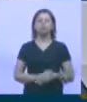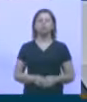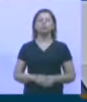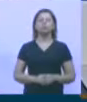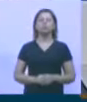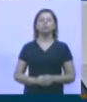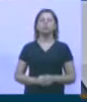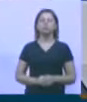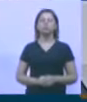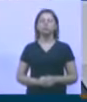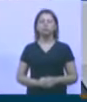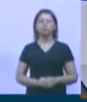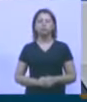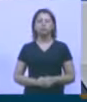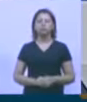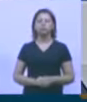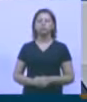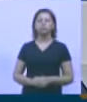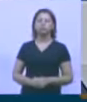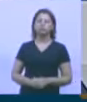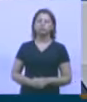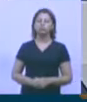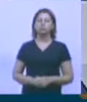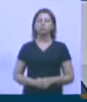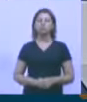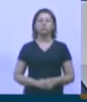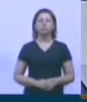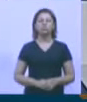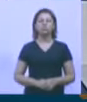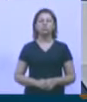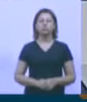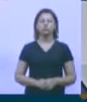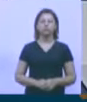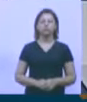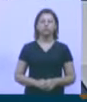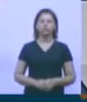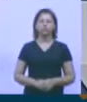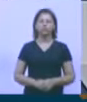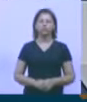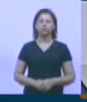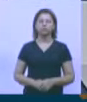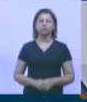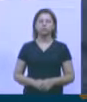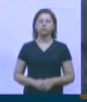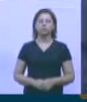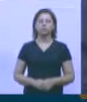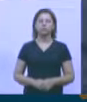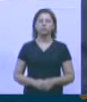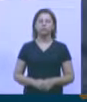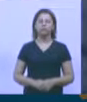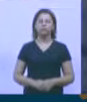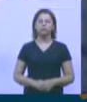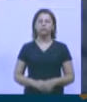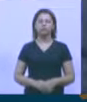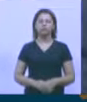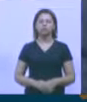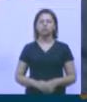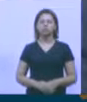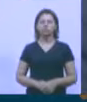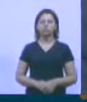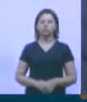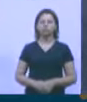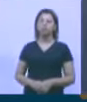will not be healed spiritually from some compulsive habit of sin unless he has experienced